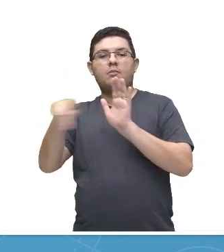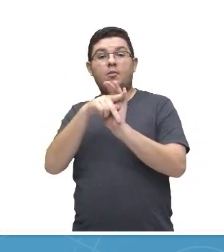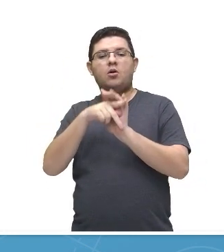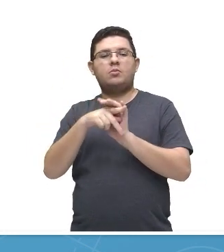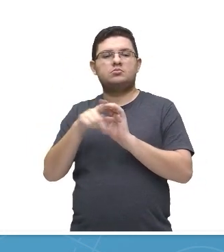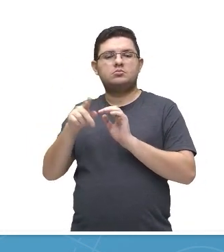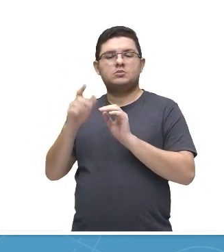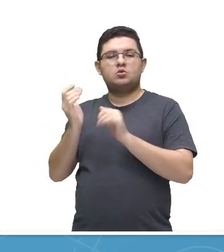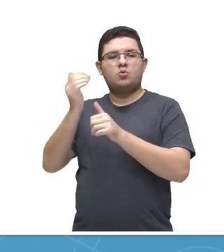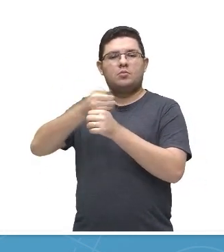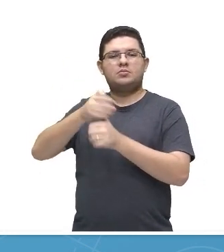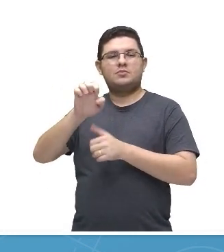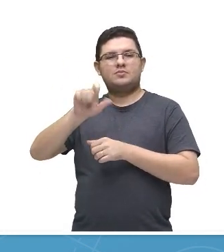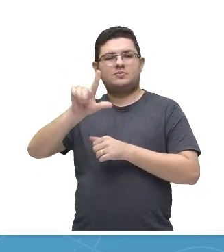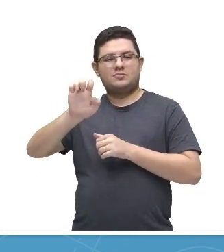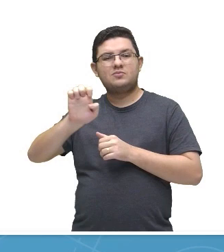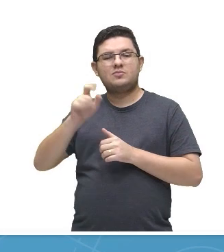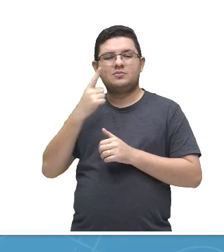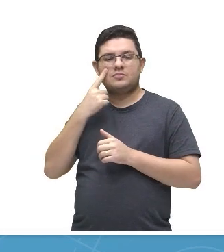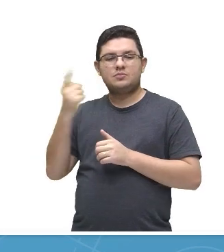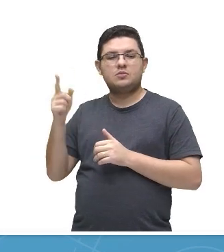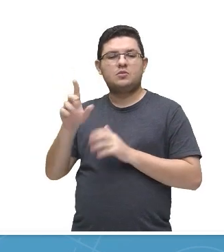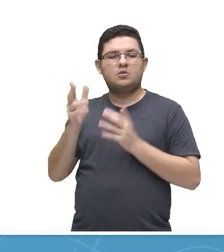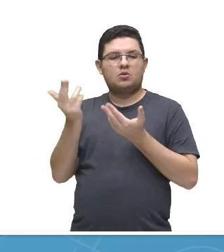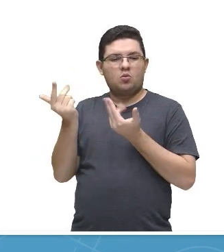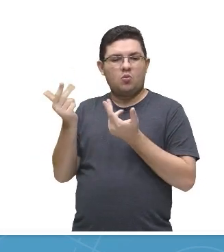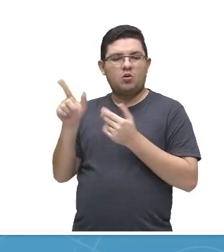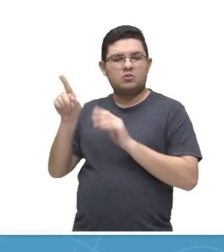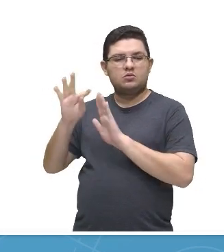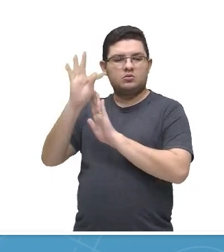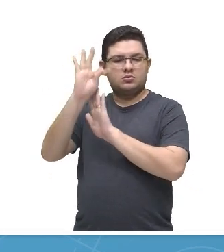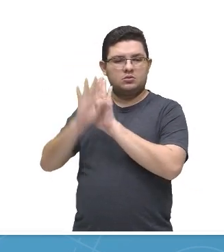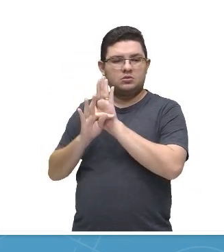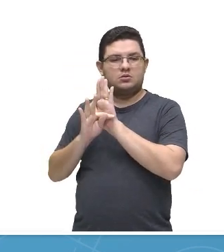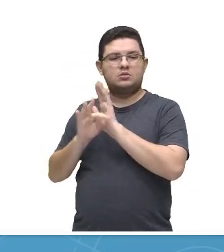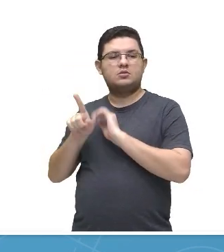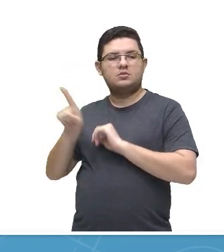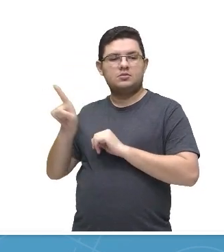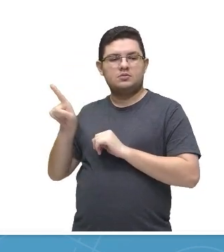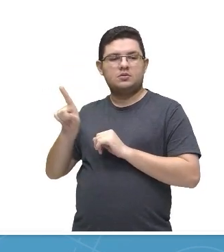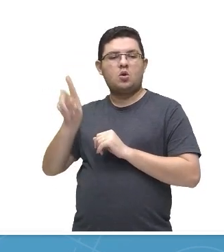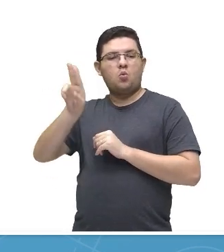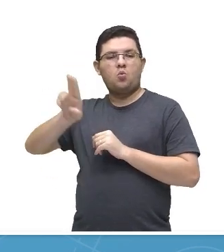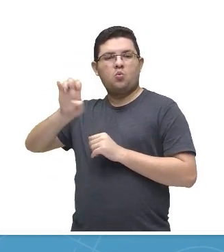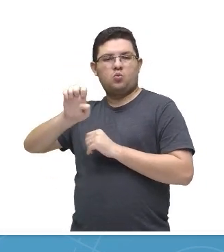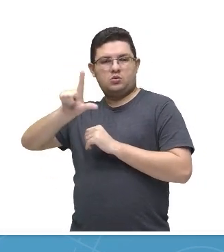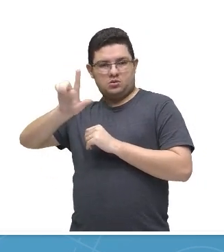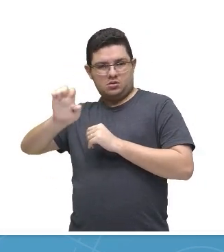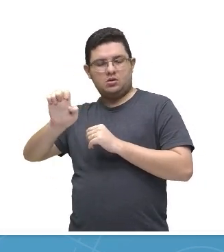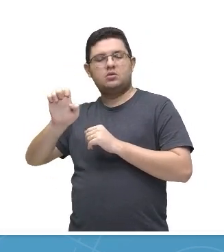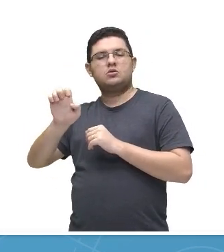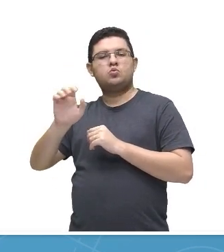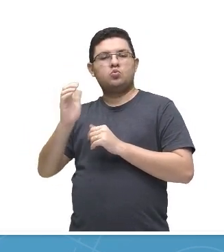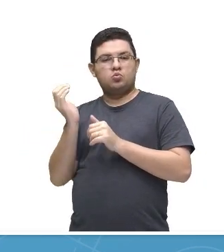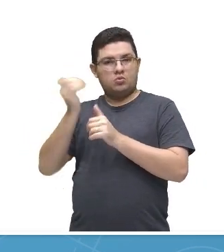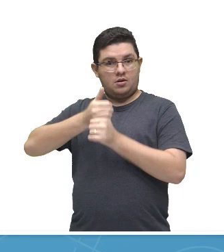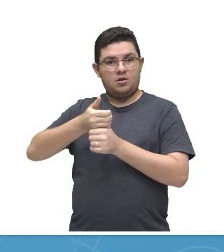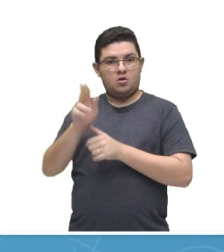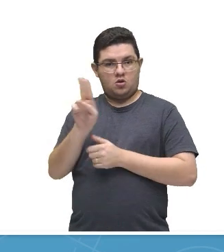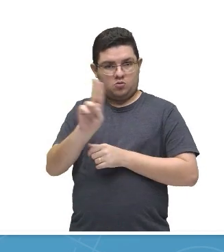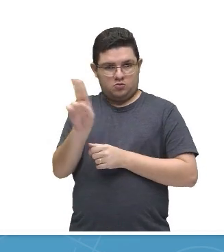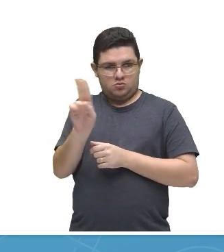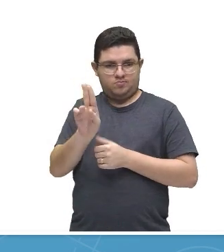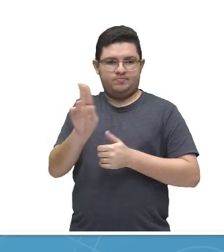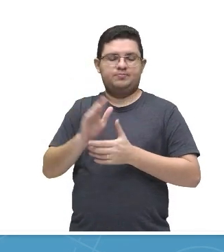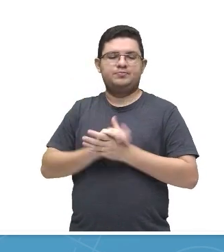nós vimos aqui no texto, ó. Carlos Henrique é o menino tá. Ele substitui Carlos Henrique, que